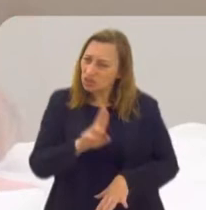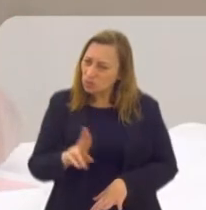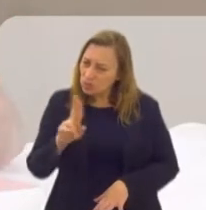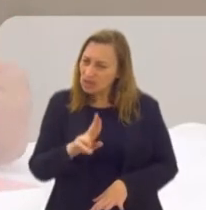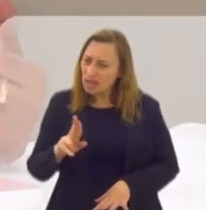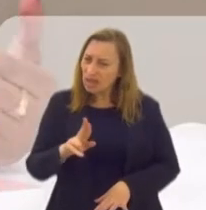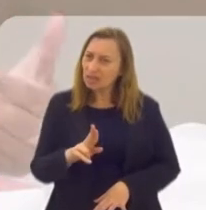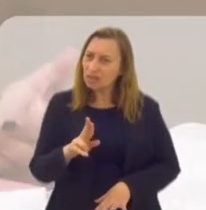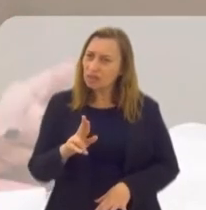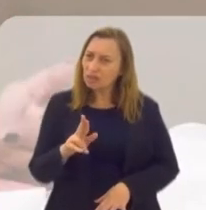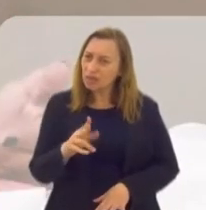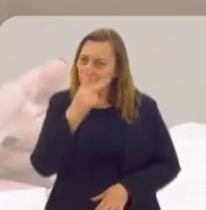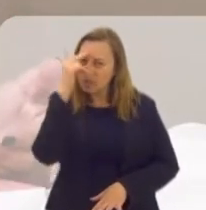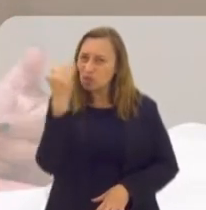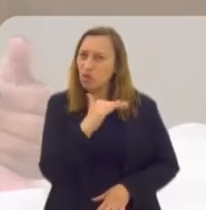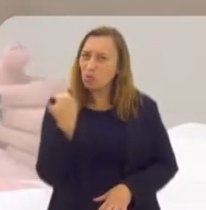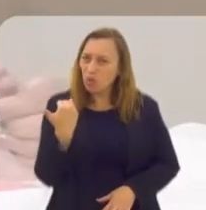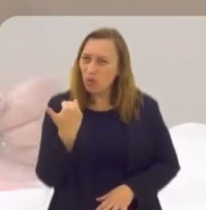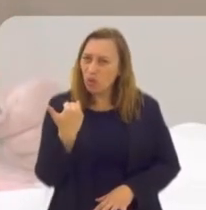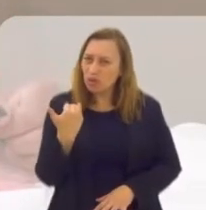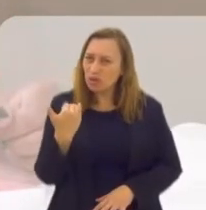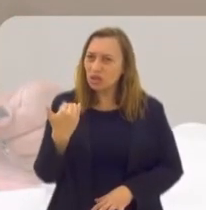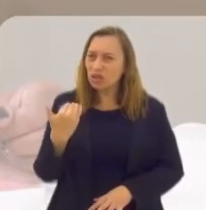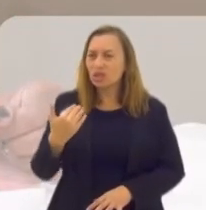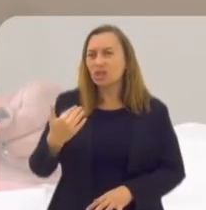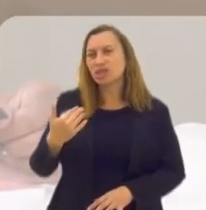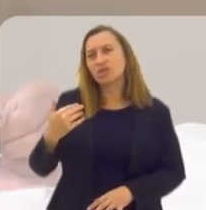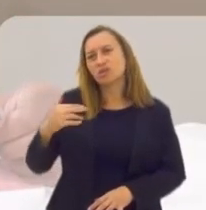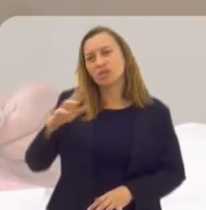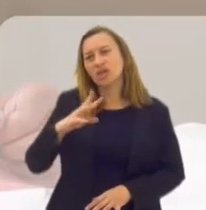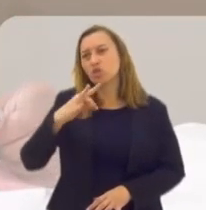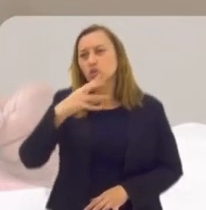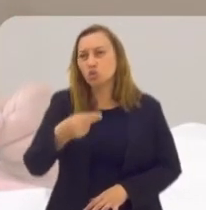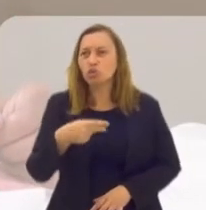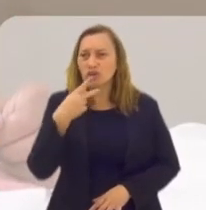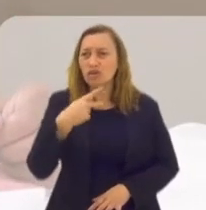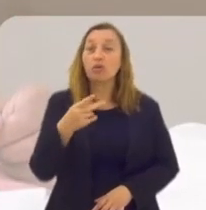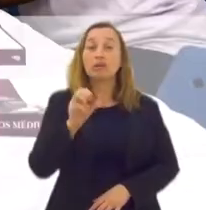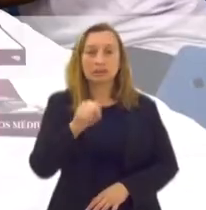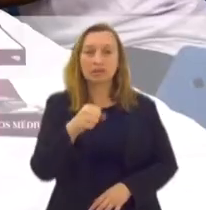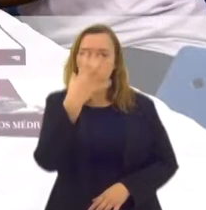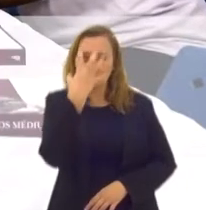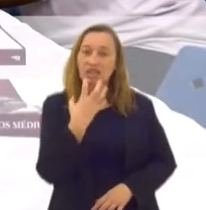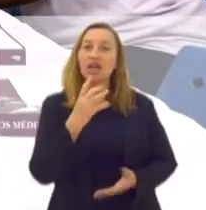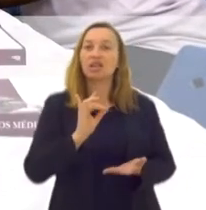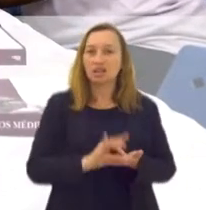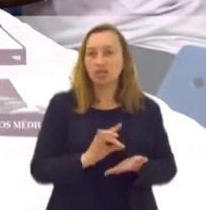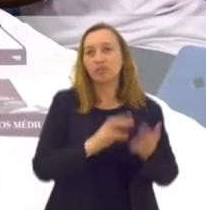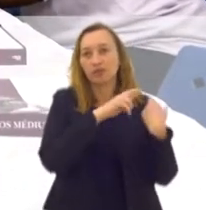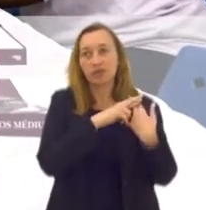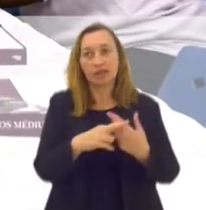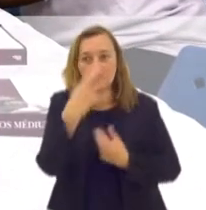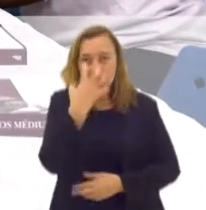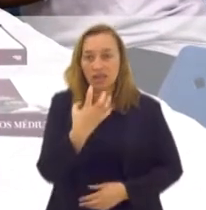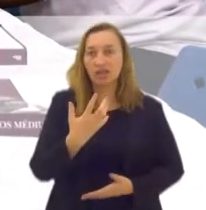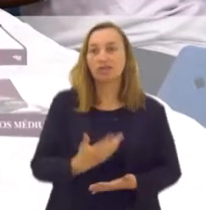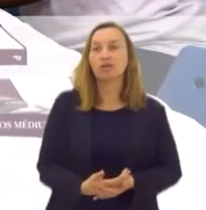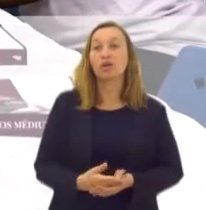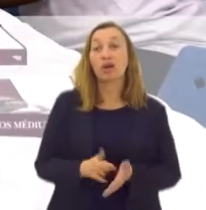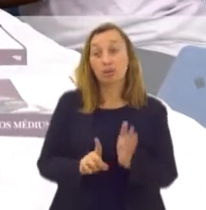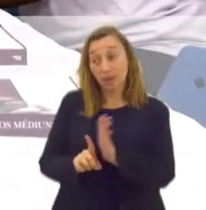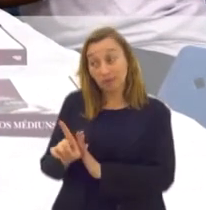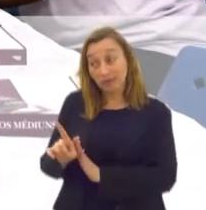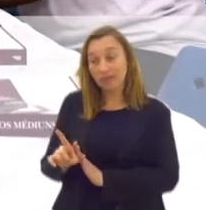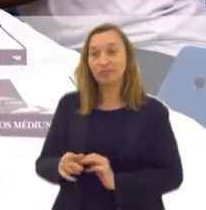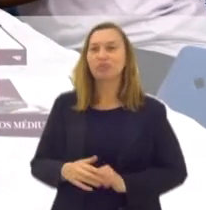você está ouvindo e passando o que você falou? É muito sério, é uma responsabilidade eu muito grande.